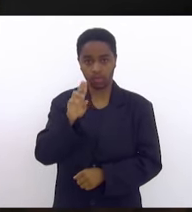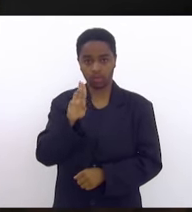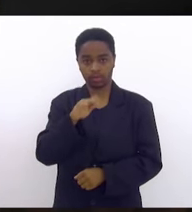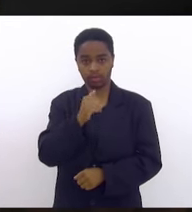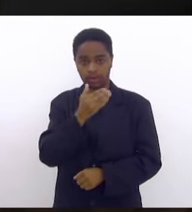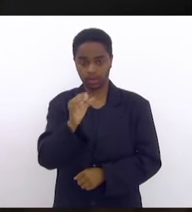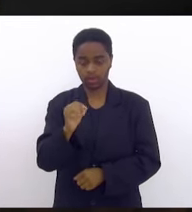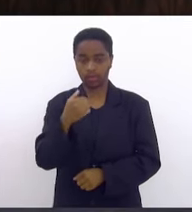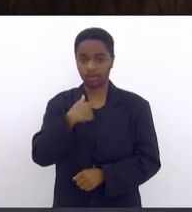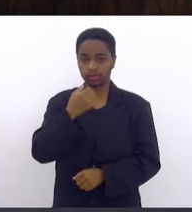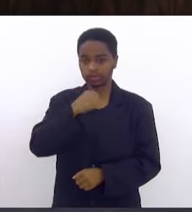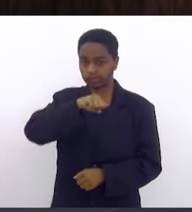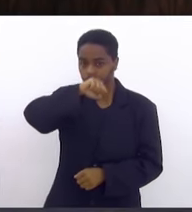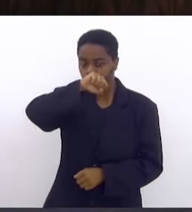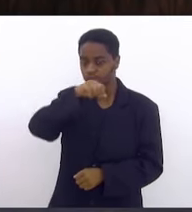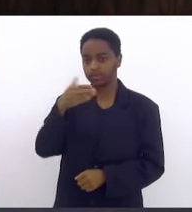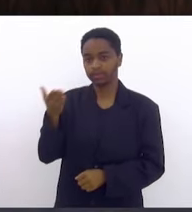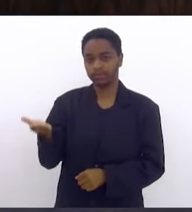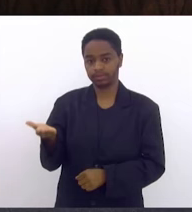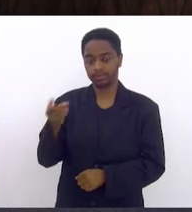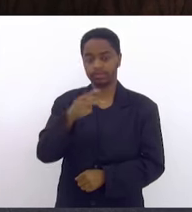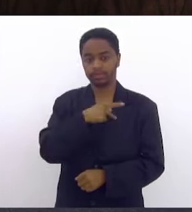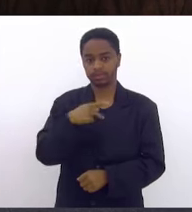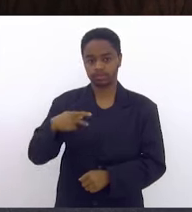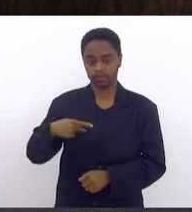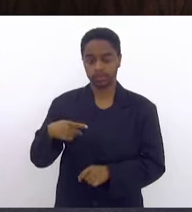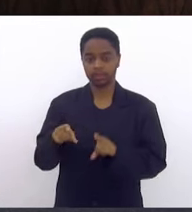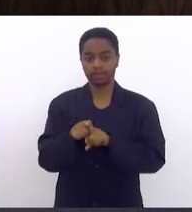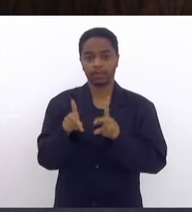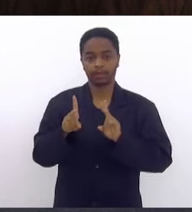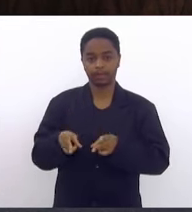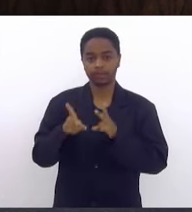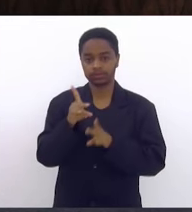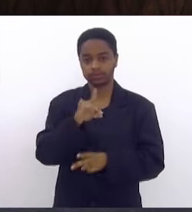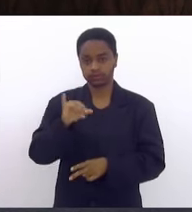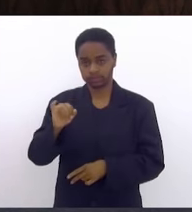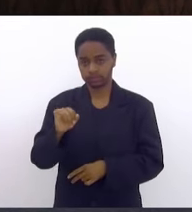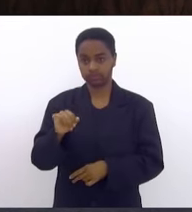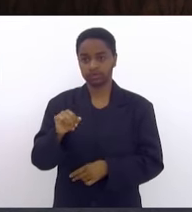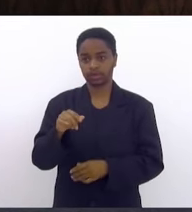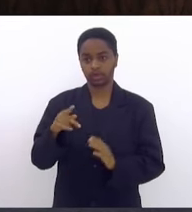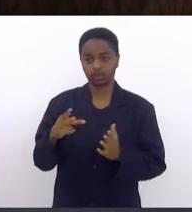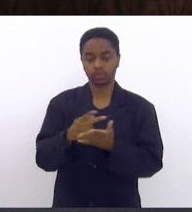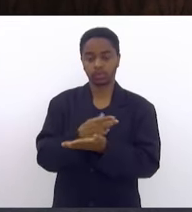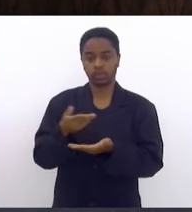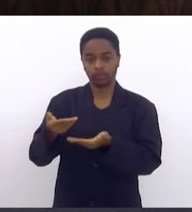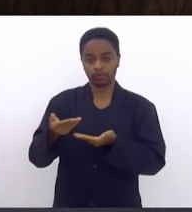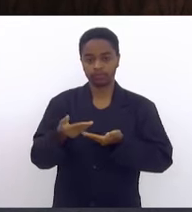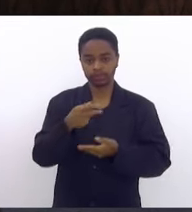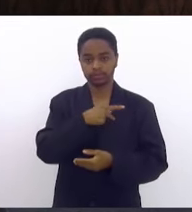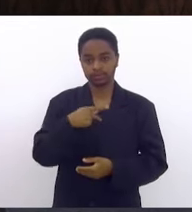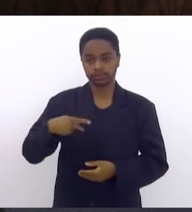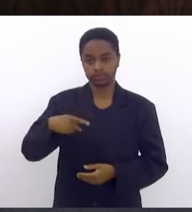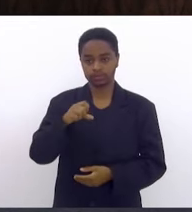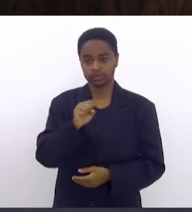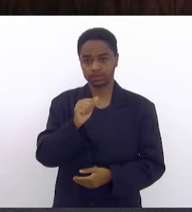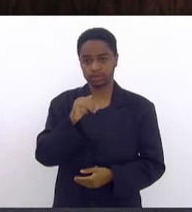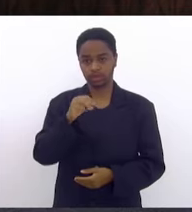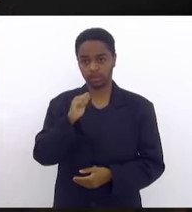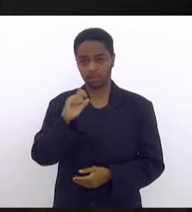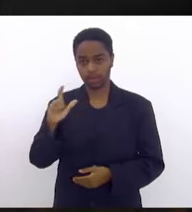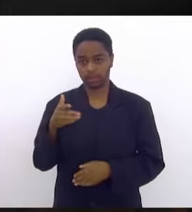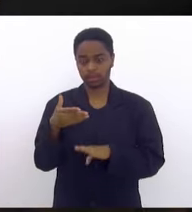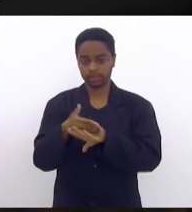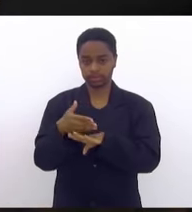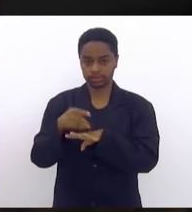tomar a benção do pastor Roberto. E lá nesse mesmo dia foi feito convite para o pastor Samuel estar presente. E